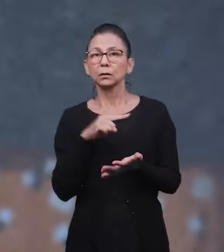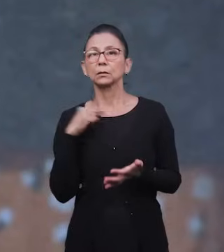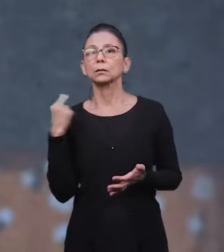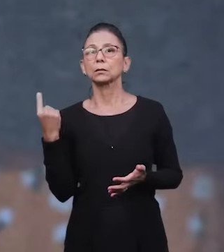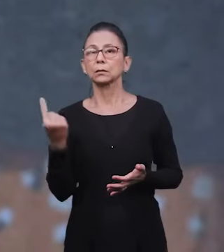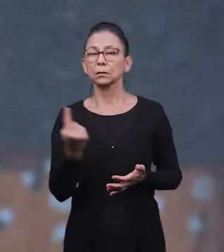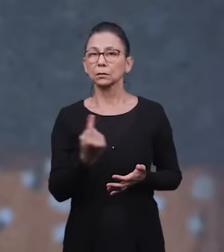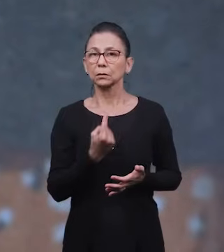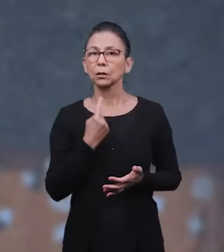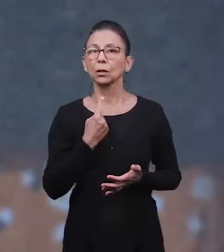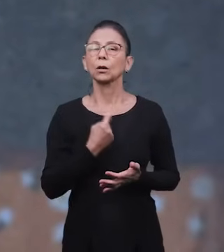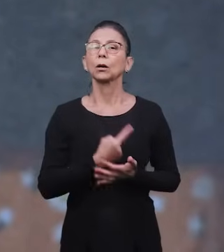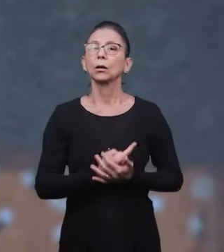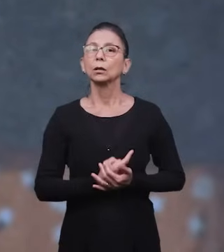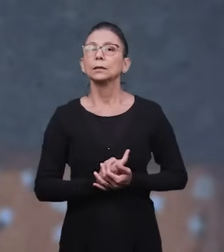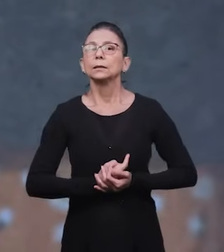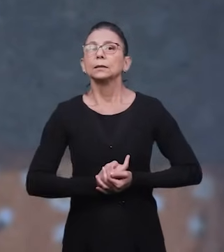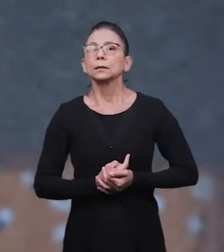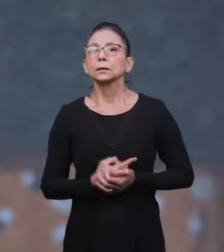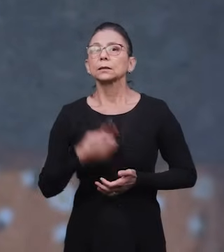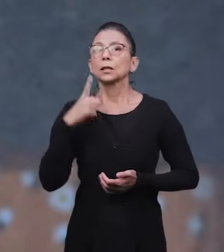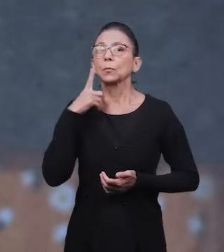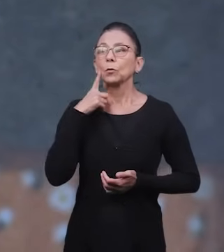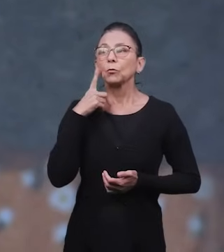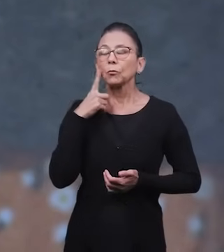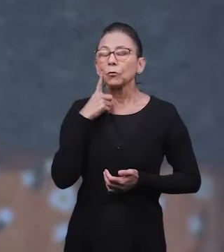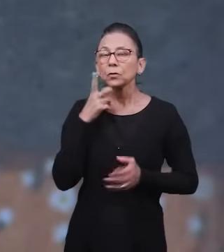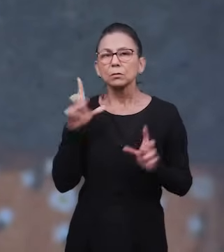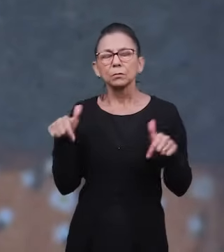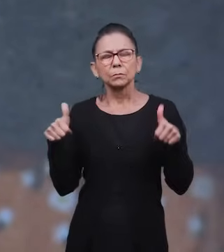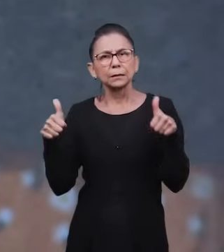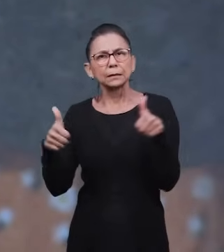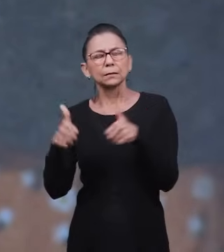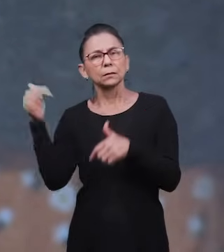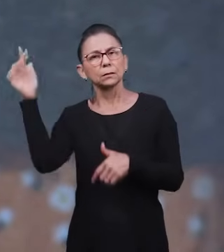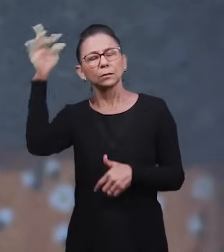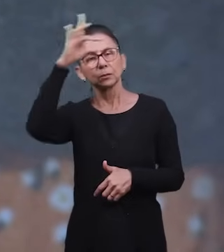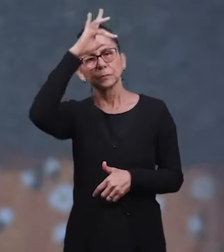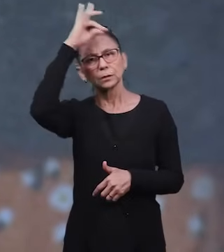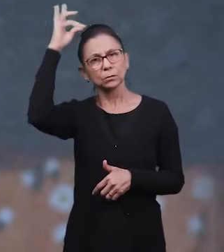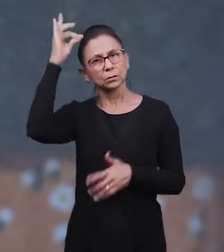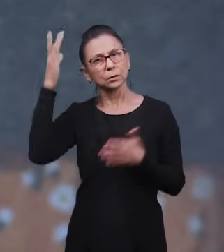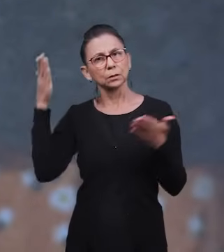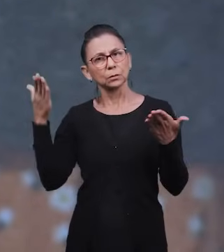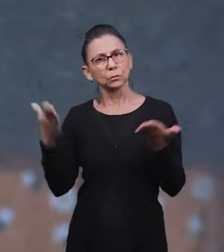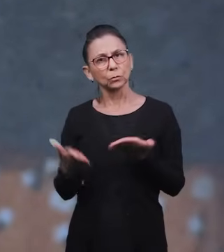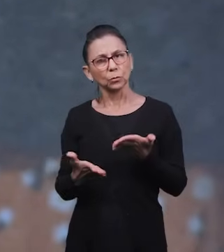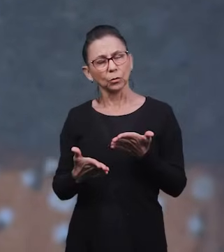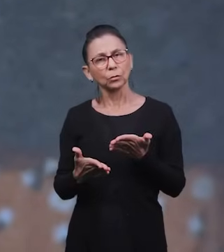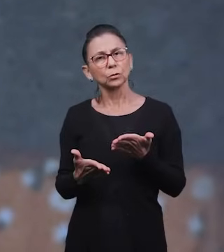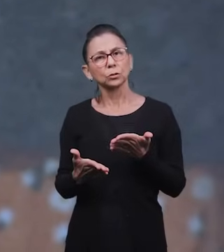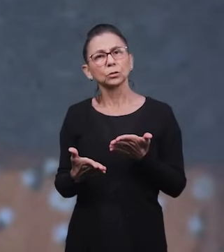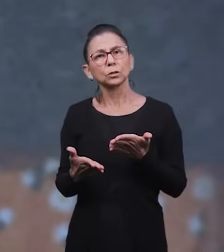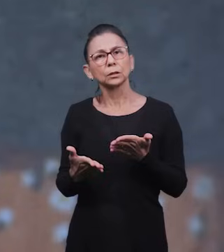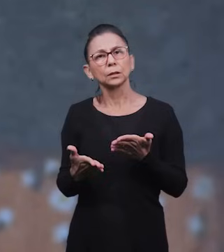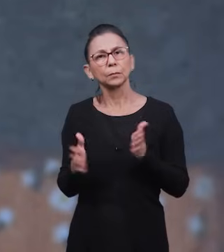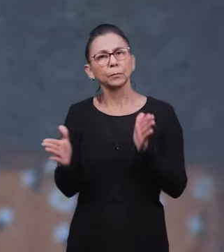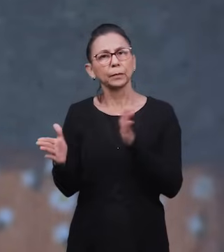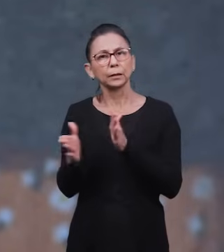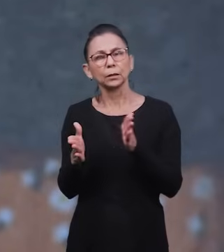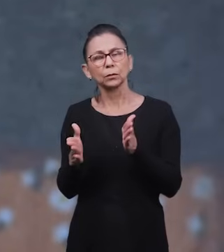que estamos acompanhando aquilo que o Espírito Santo tem dirigido para a igreja e o alerta para o momento profético da volta de Jesus,